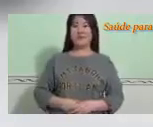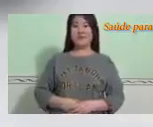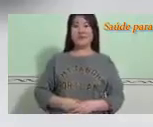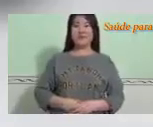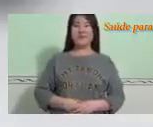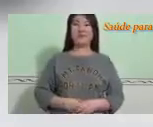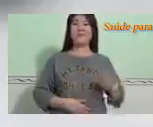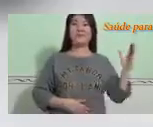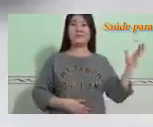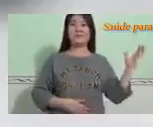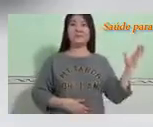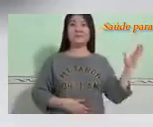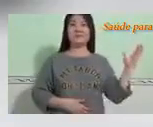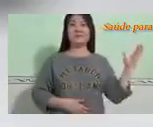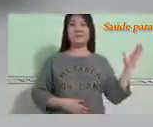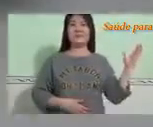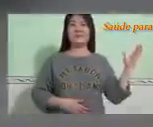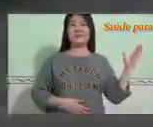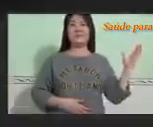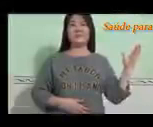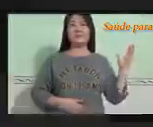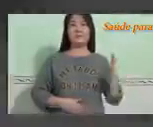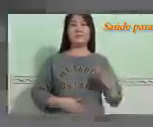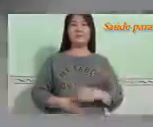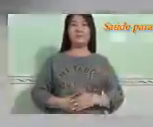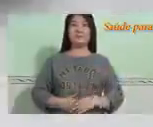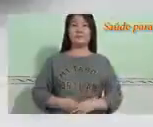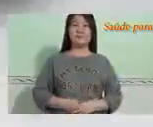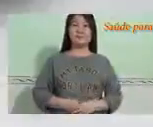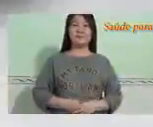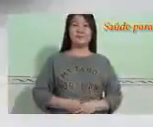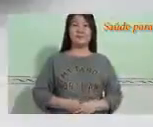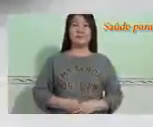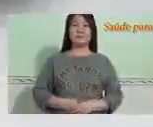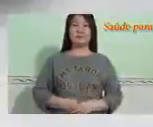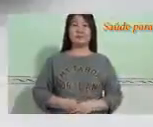Se isso não for possível, deve-se tentar manter as luzes apagadas,